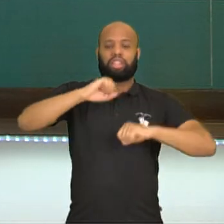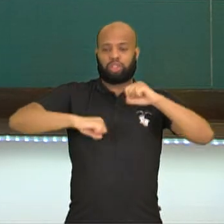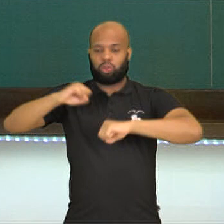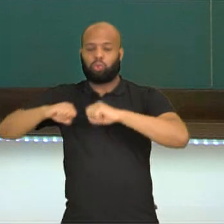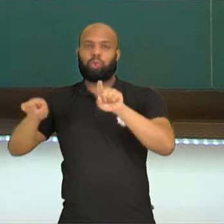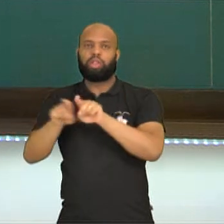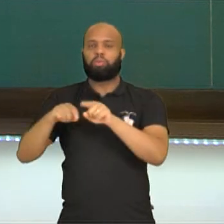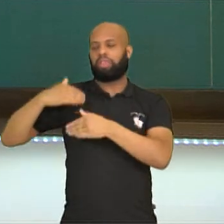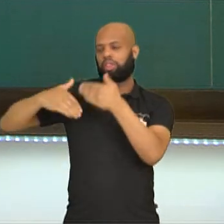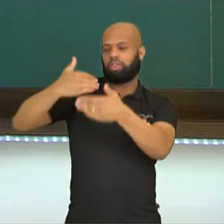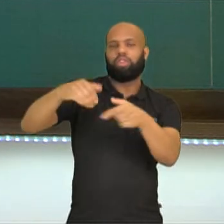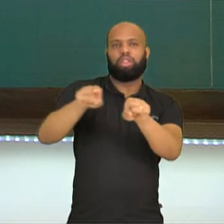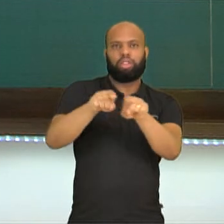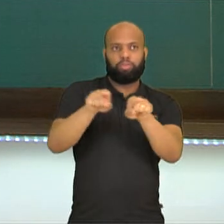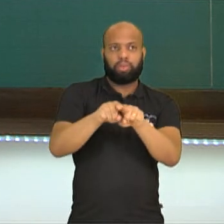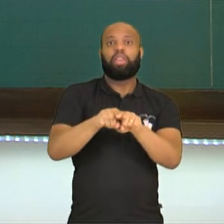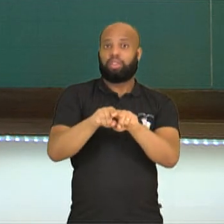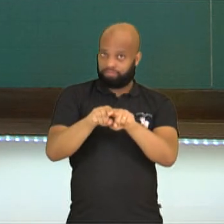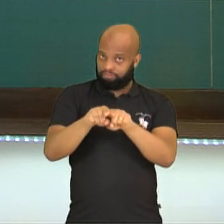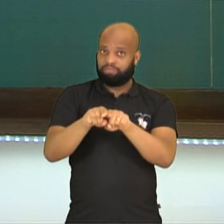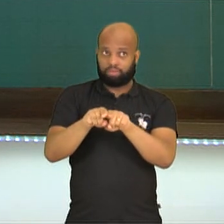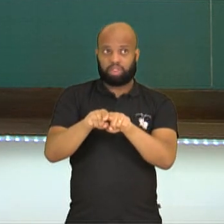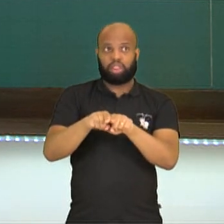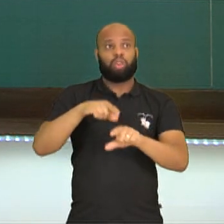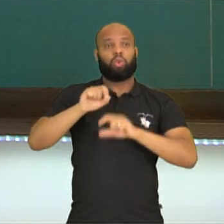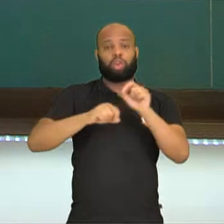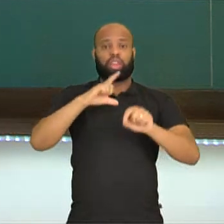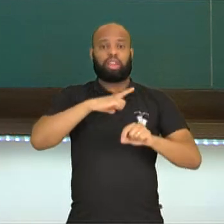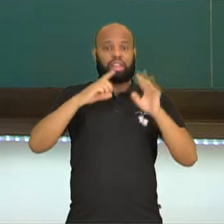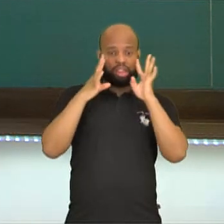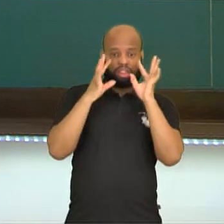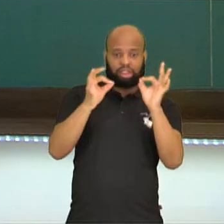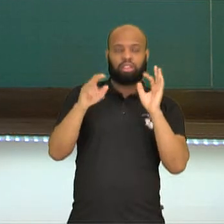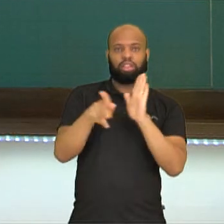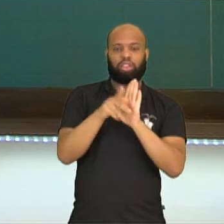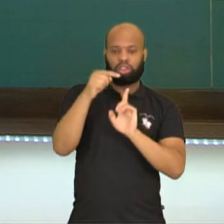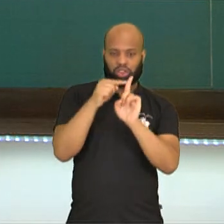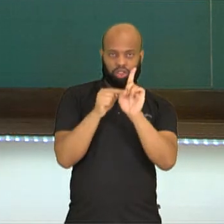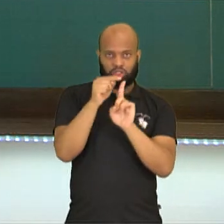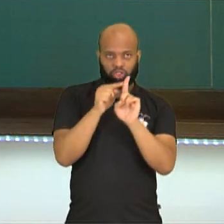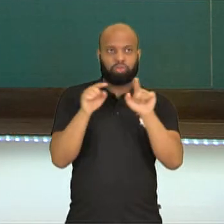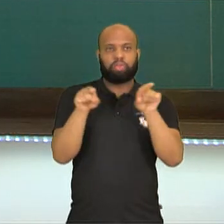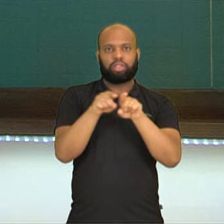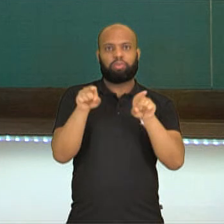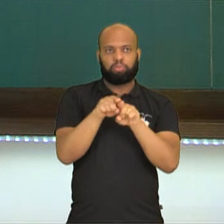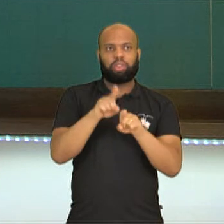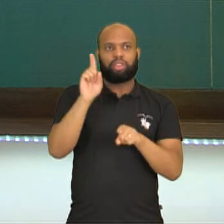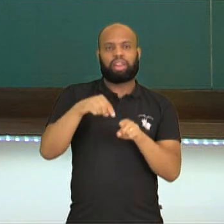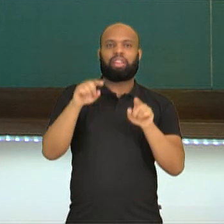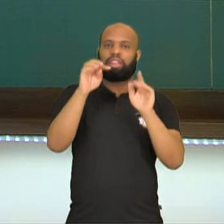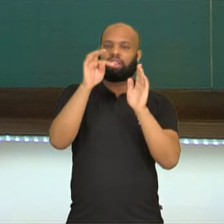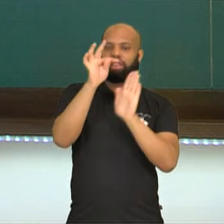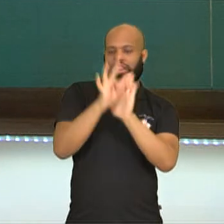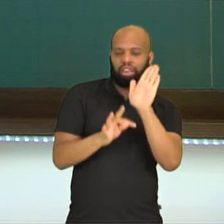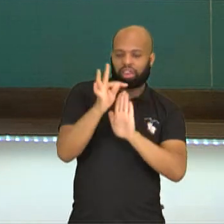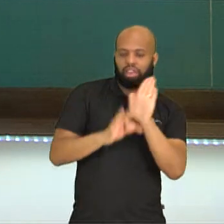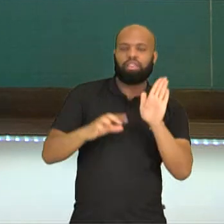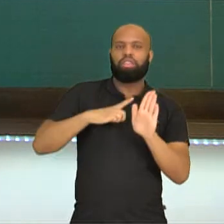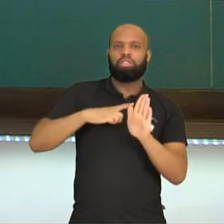indústrias, desenvolvedores que também se atentam a esse tipo de mensagem, esse tipo de texto que